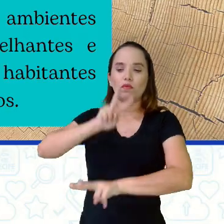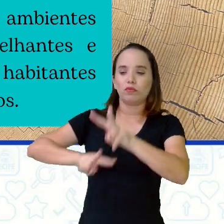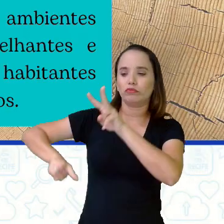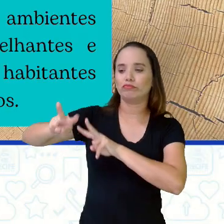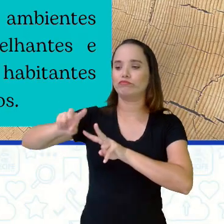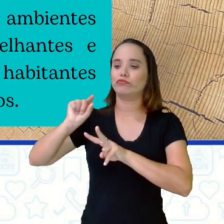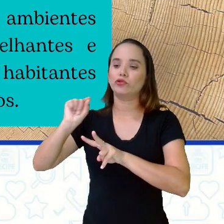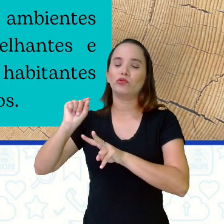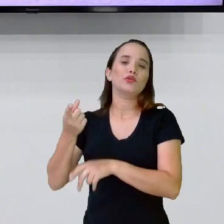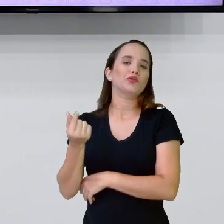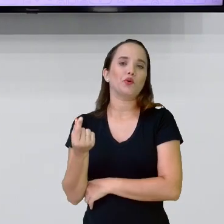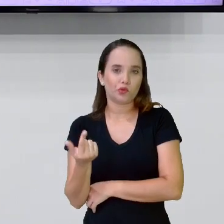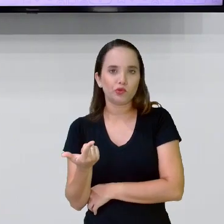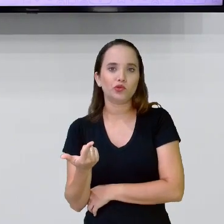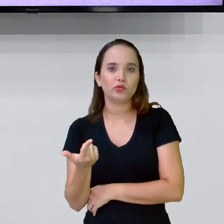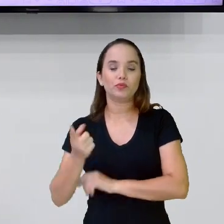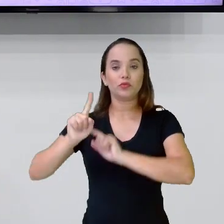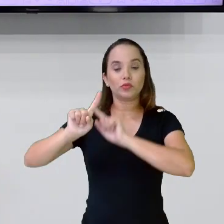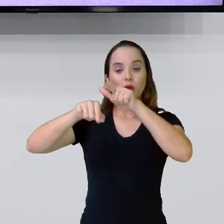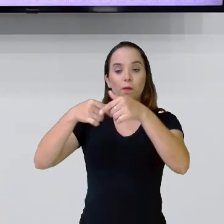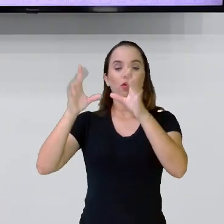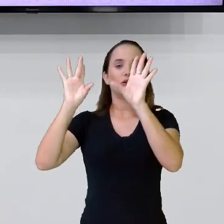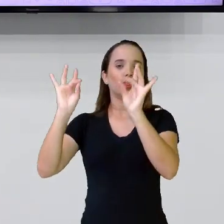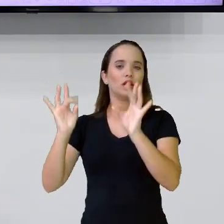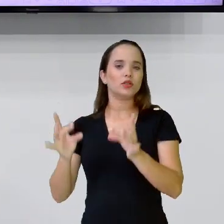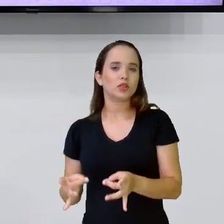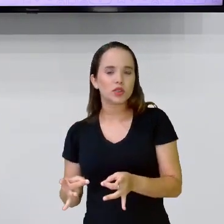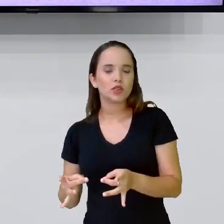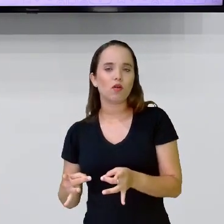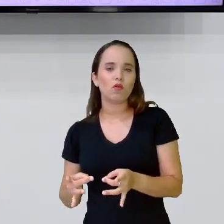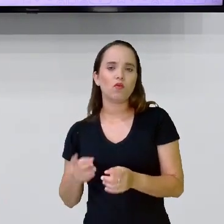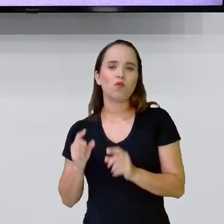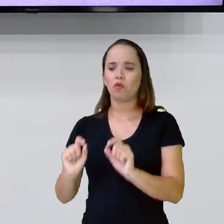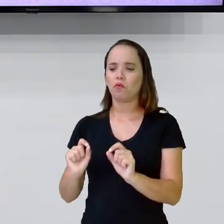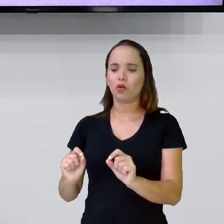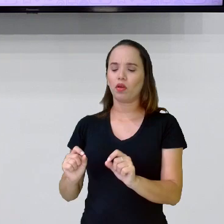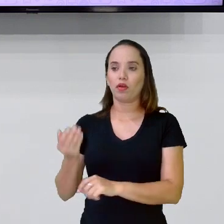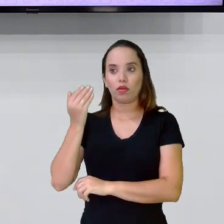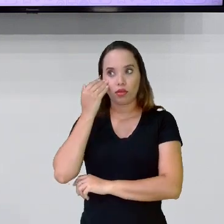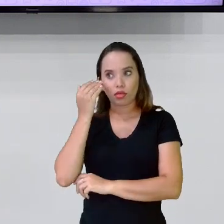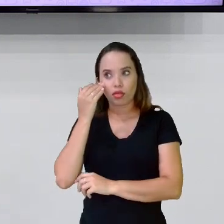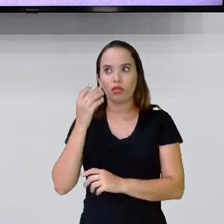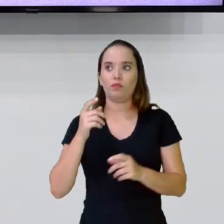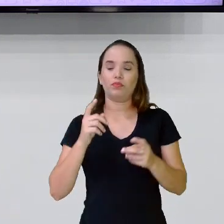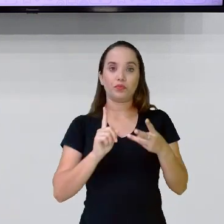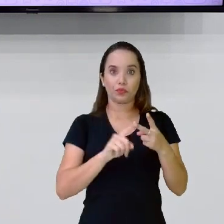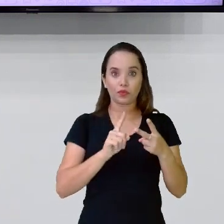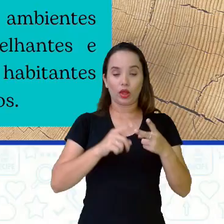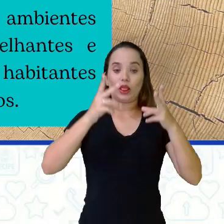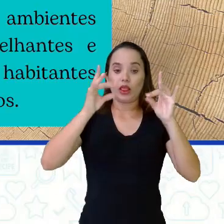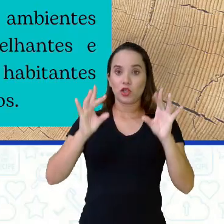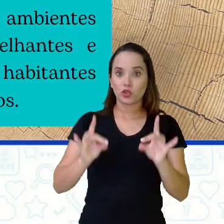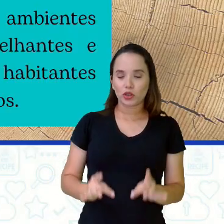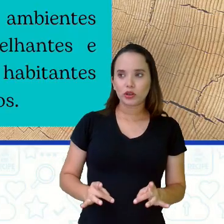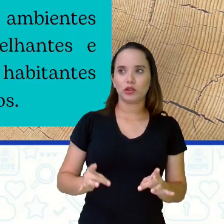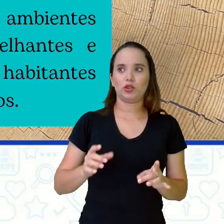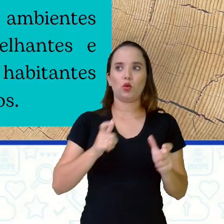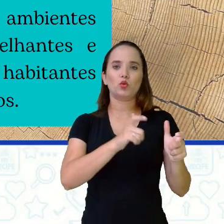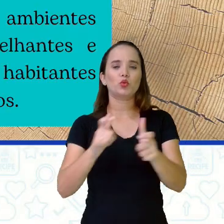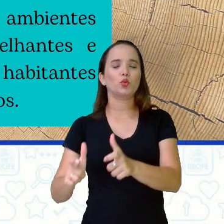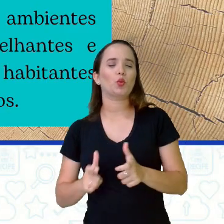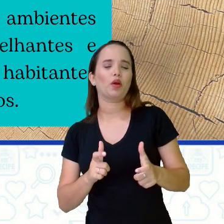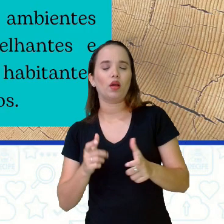vive. Depois a descrição, que é o quê? Que é entender os tipos de ambientes, fauna e flora, das regiões e